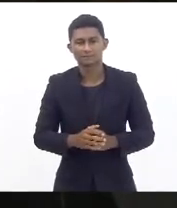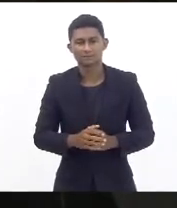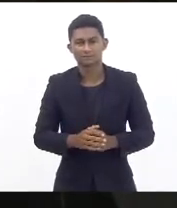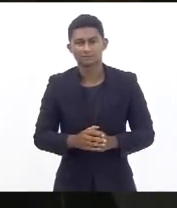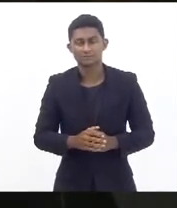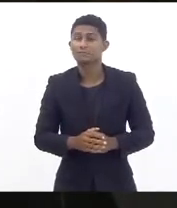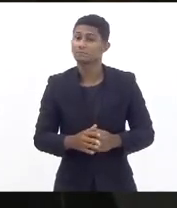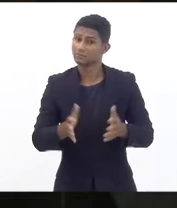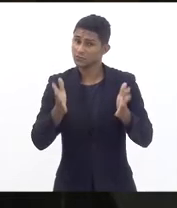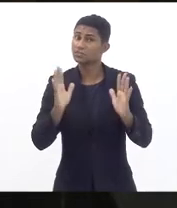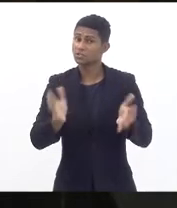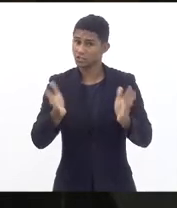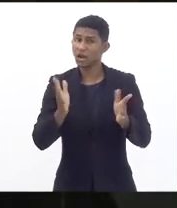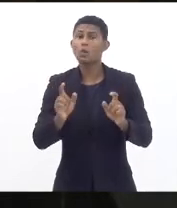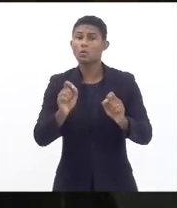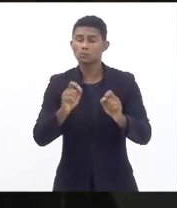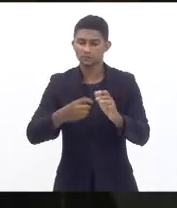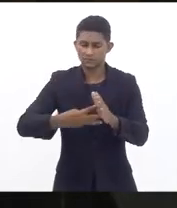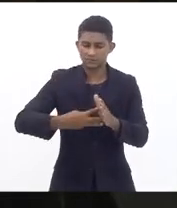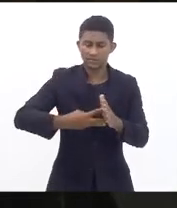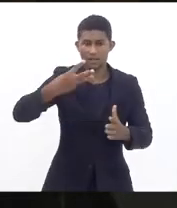uma terceira guerra mundial.